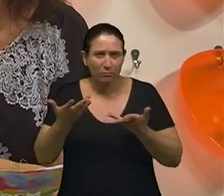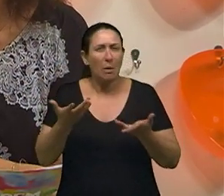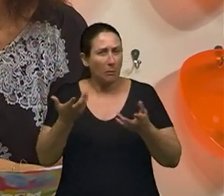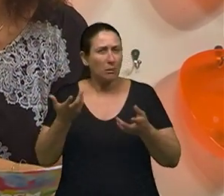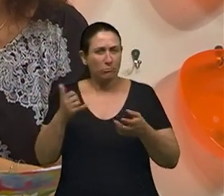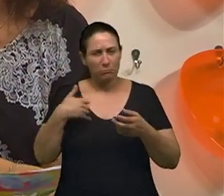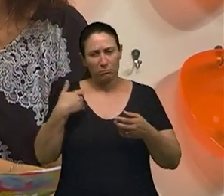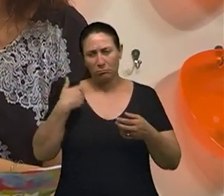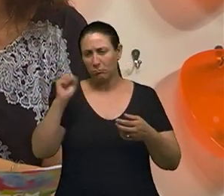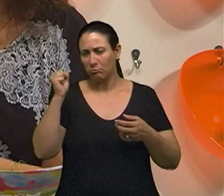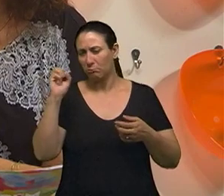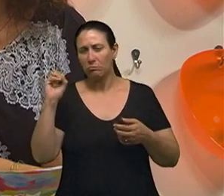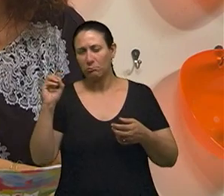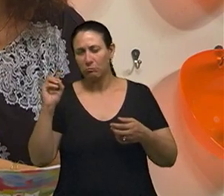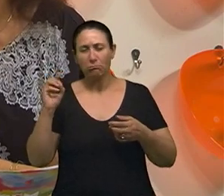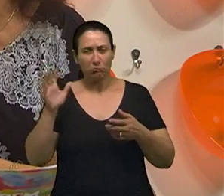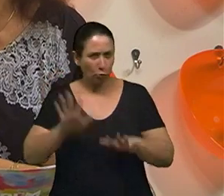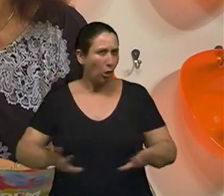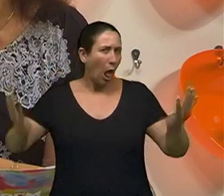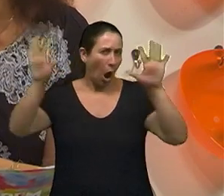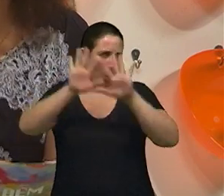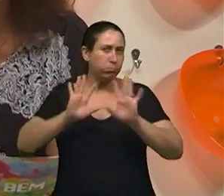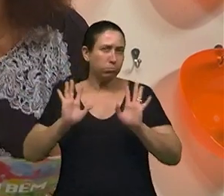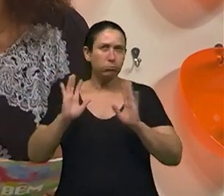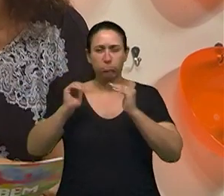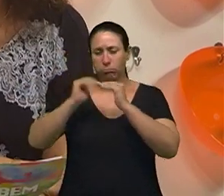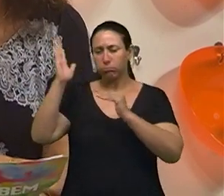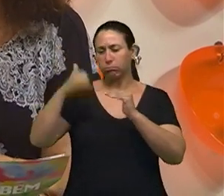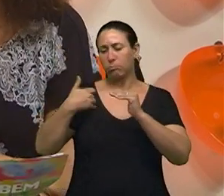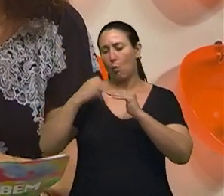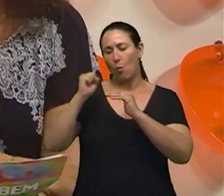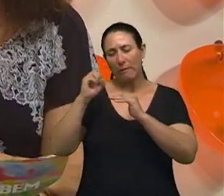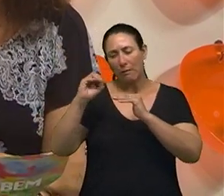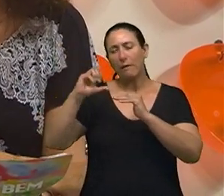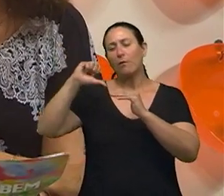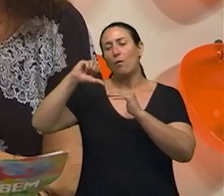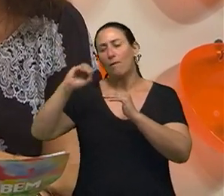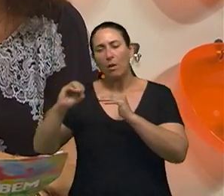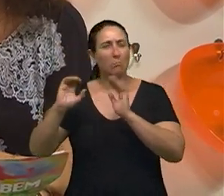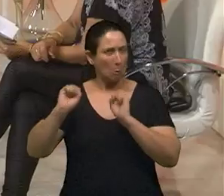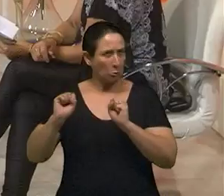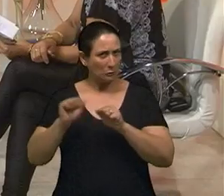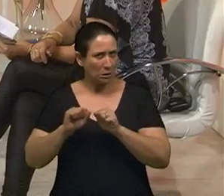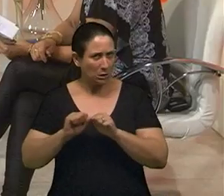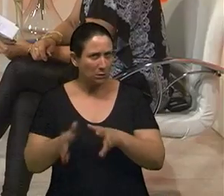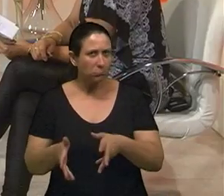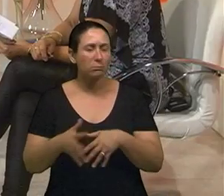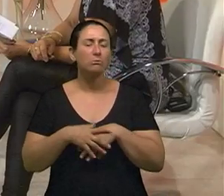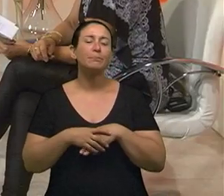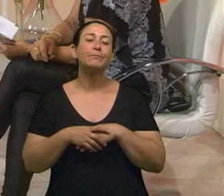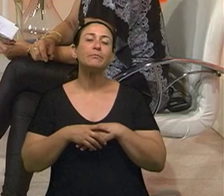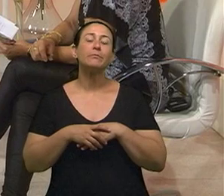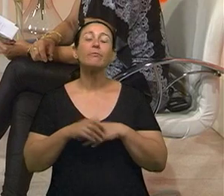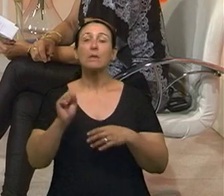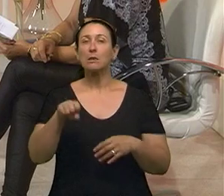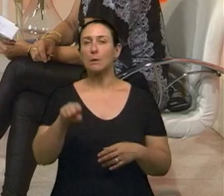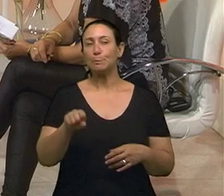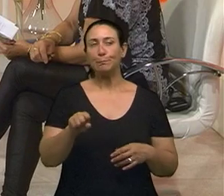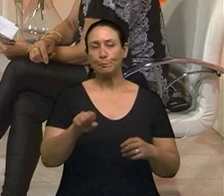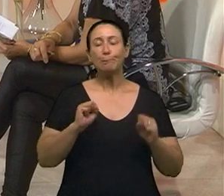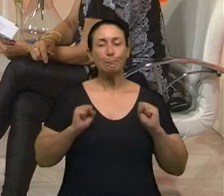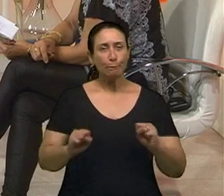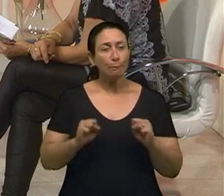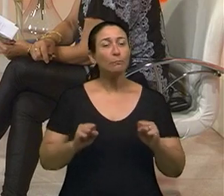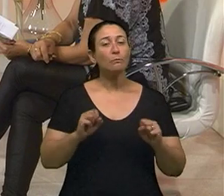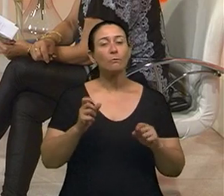cirurgia né mas em geral pessoas de mais idade 80 85 pode fazer H podem e se